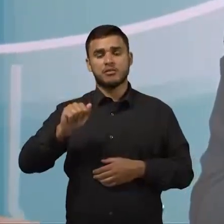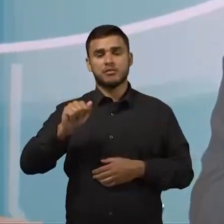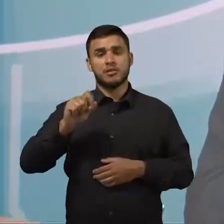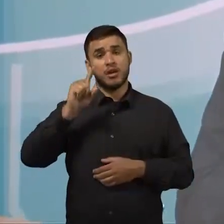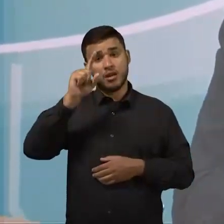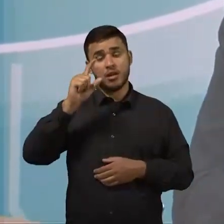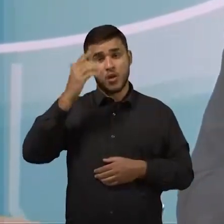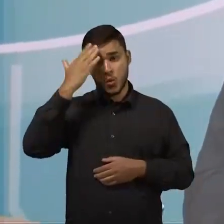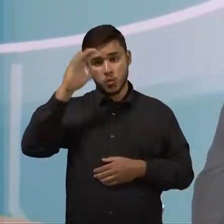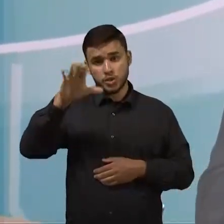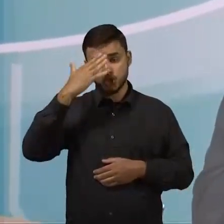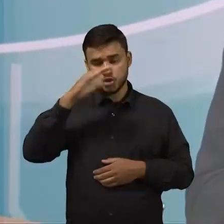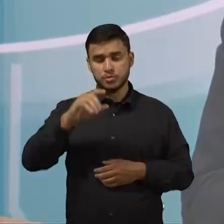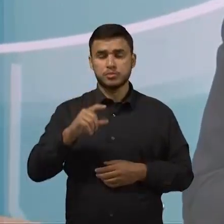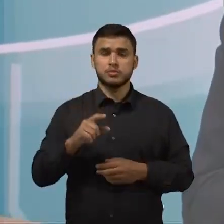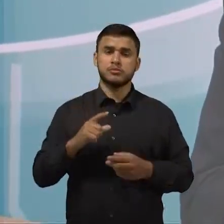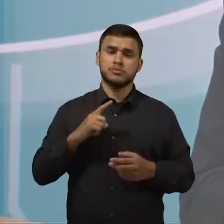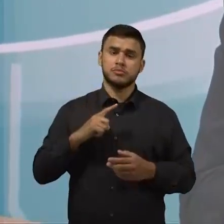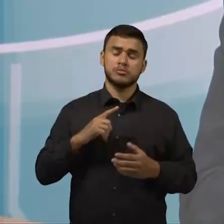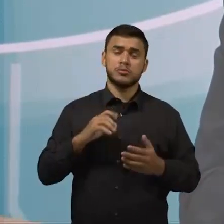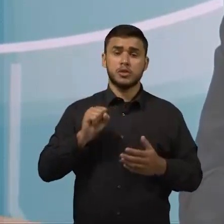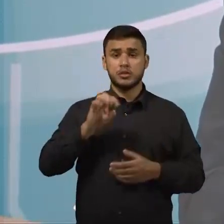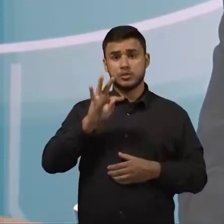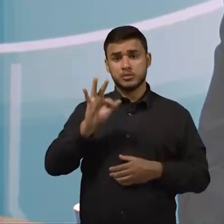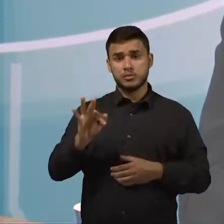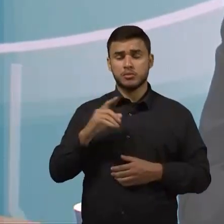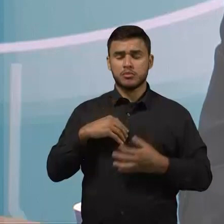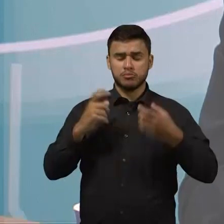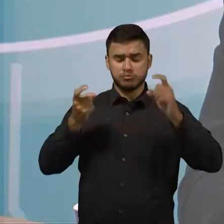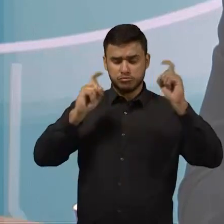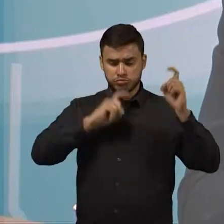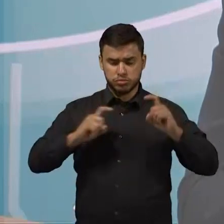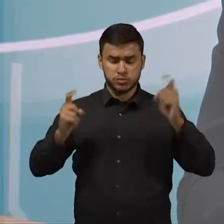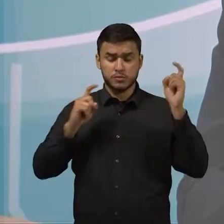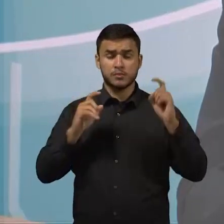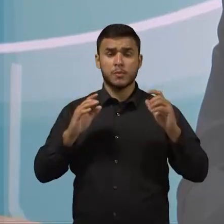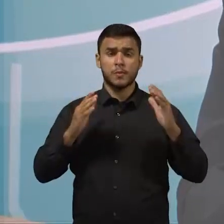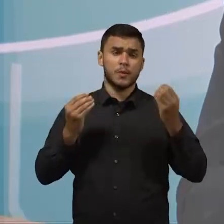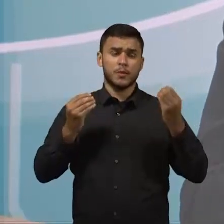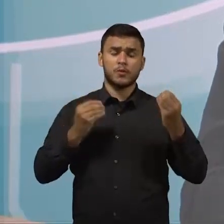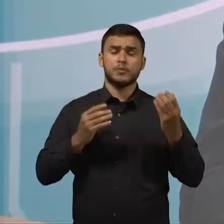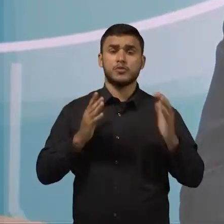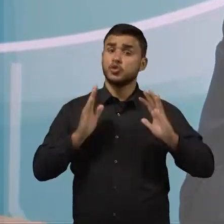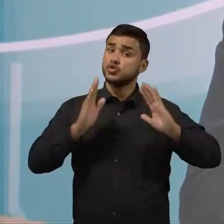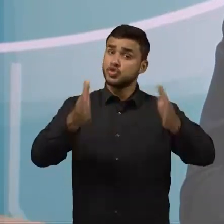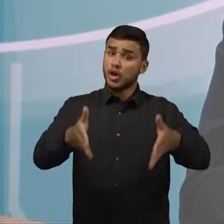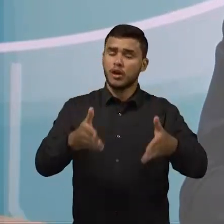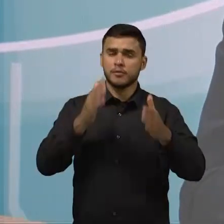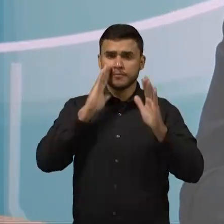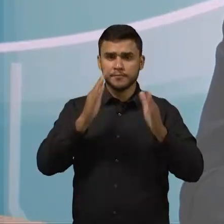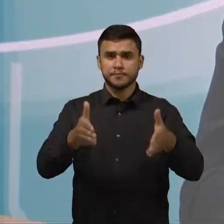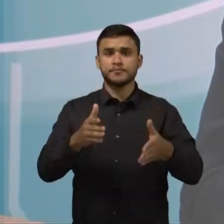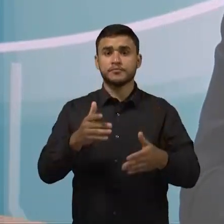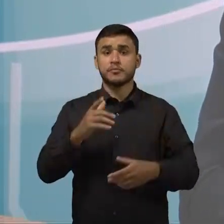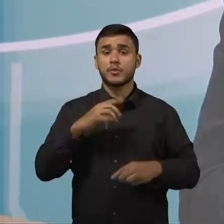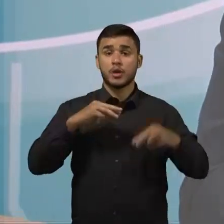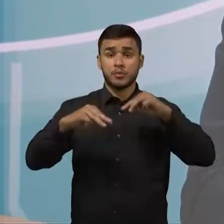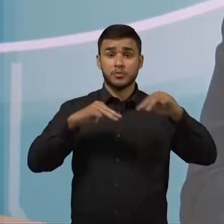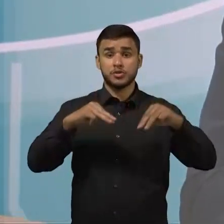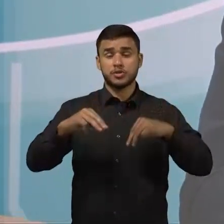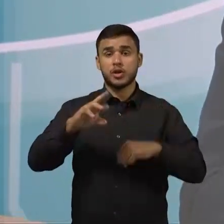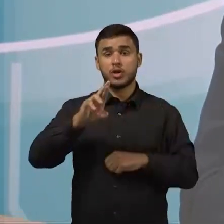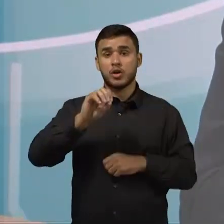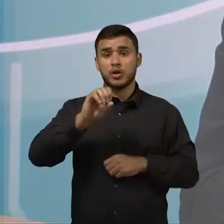que já se sabia o que viria. Em relação ao Supremo, a questão vai depender da ministra Rosa Weber, que